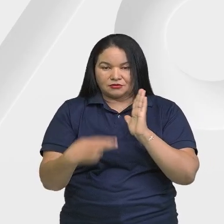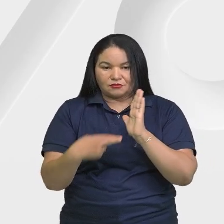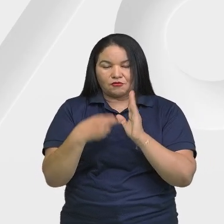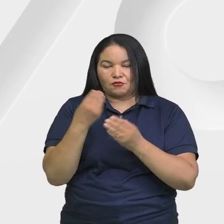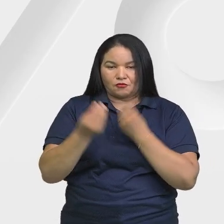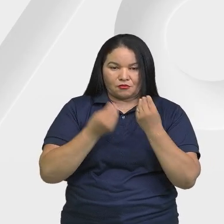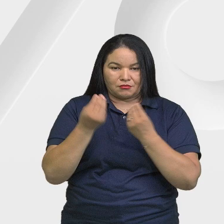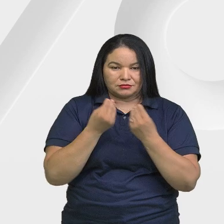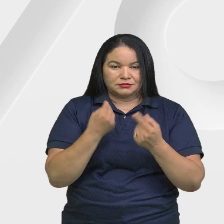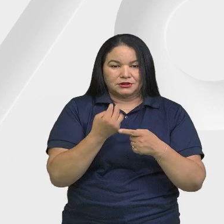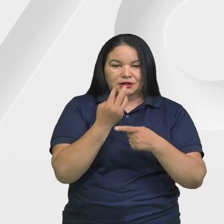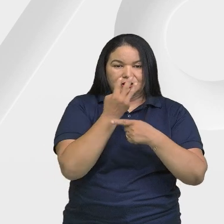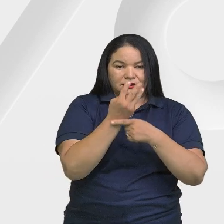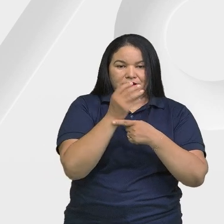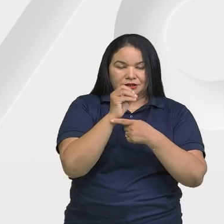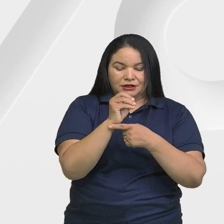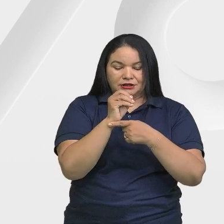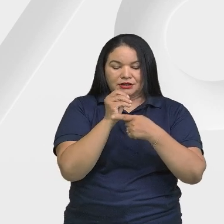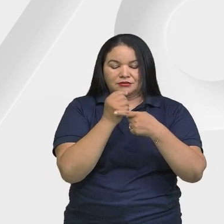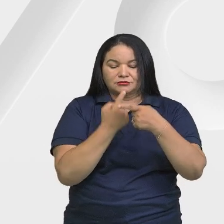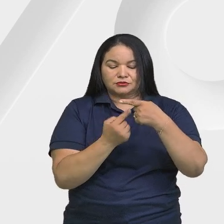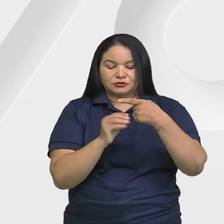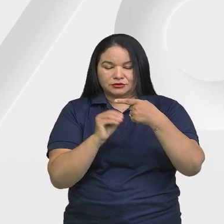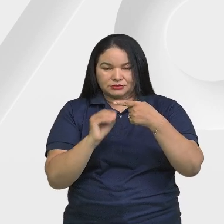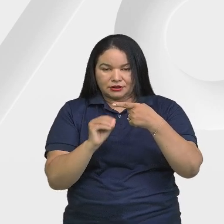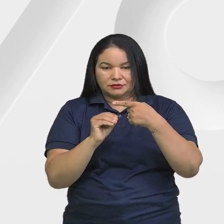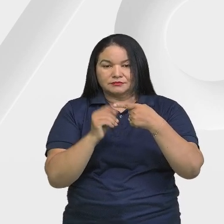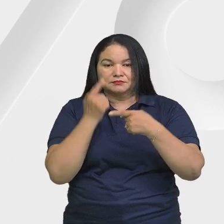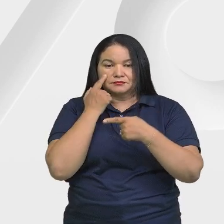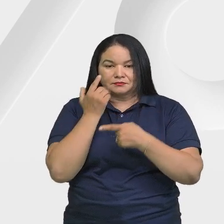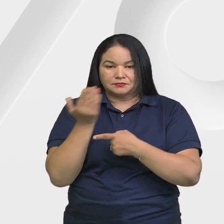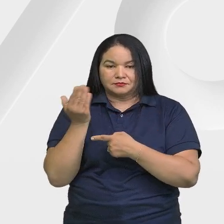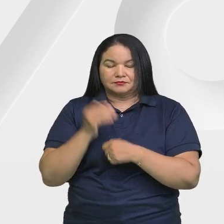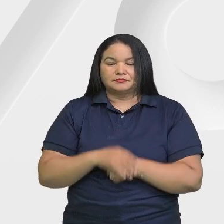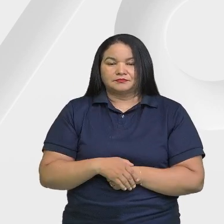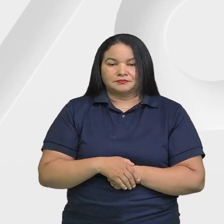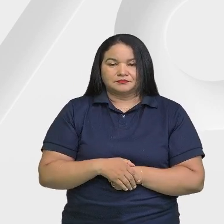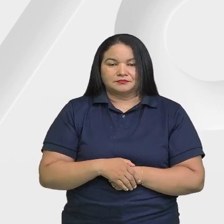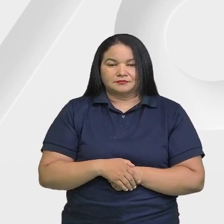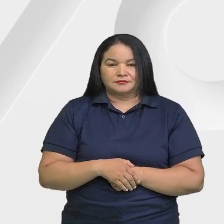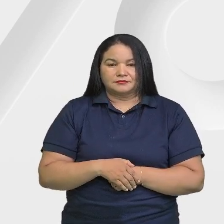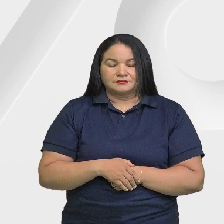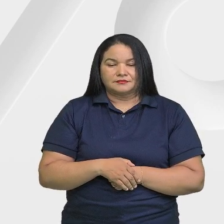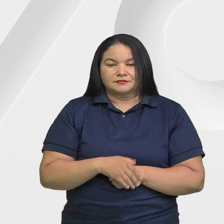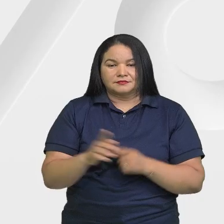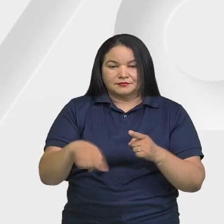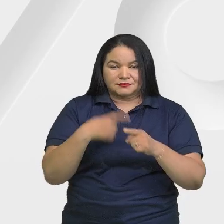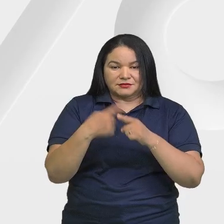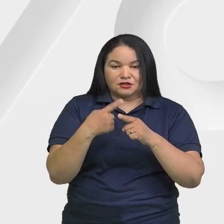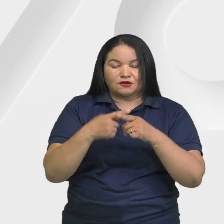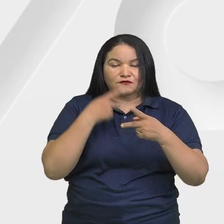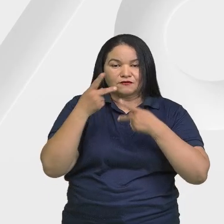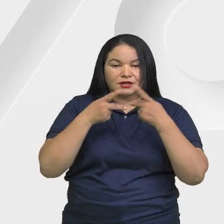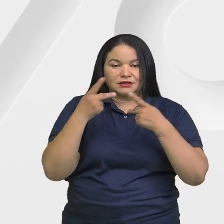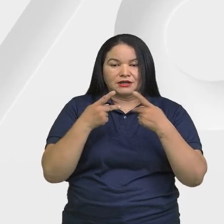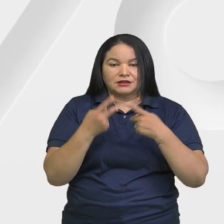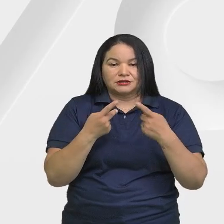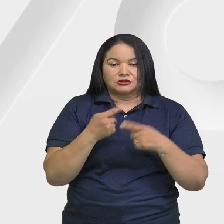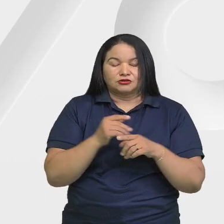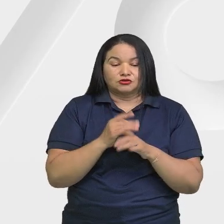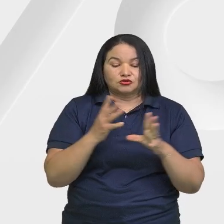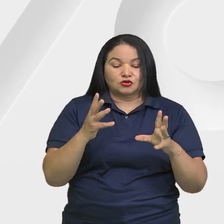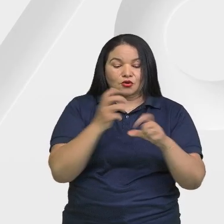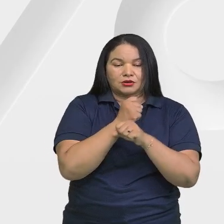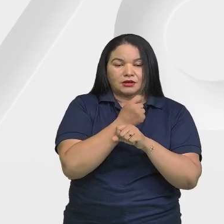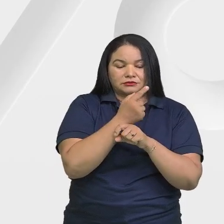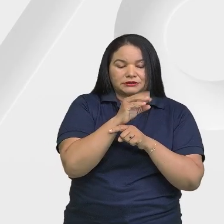os 30%, entendemos que ele também seja 30 centésimos, pois estamos falando de 30 partes de um total de